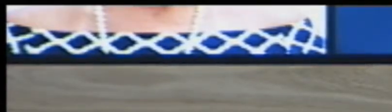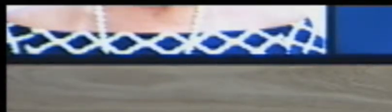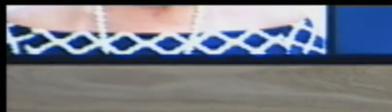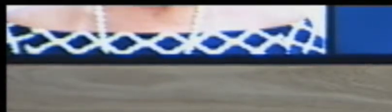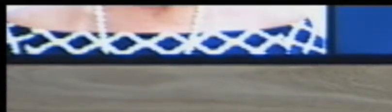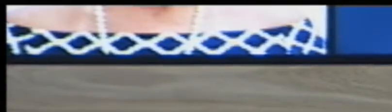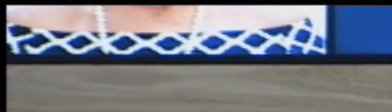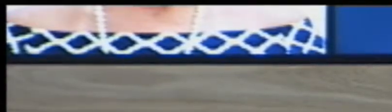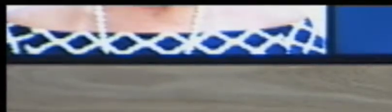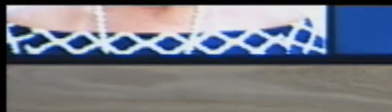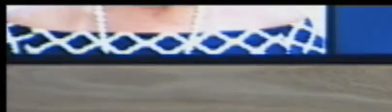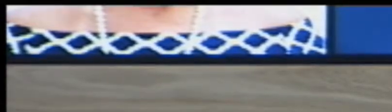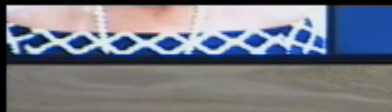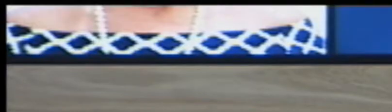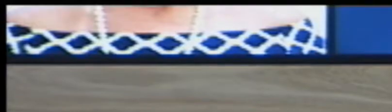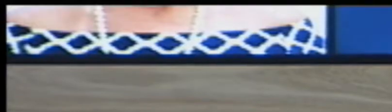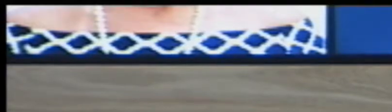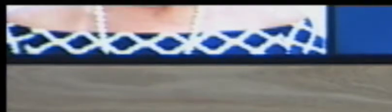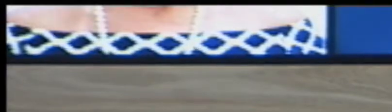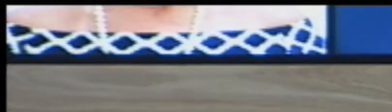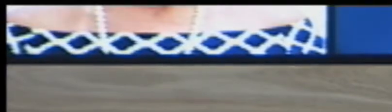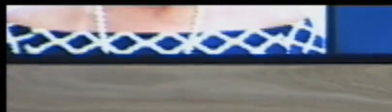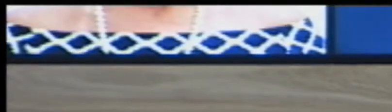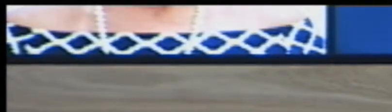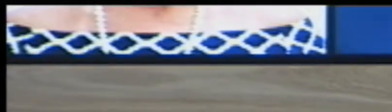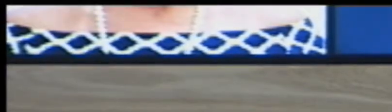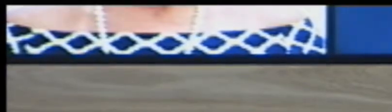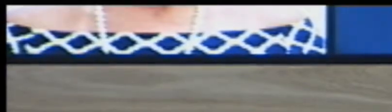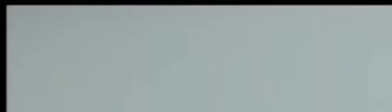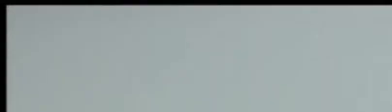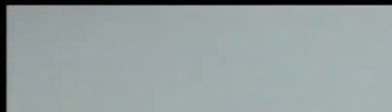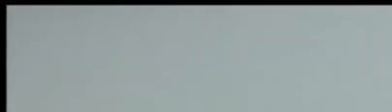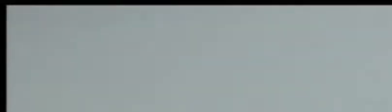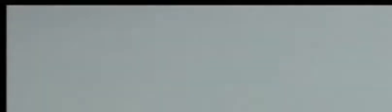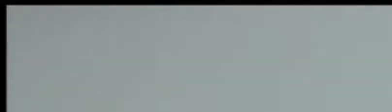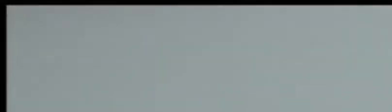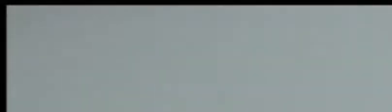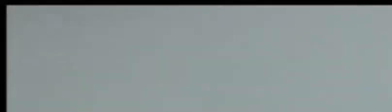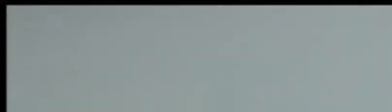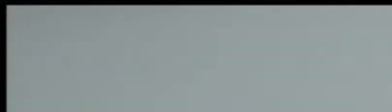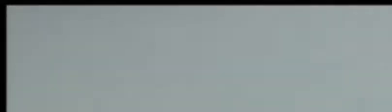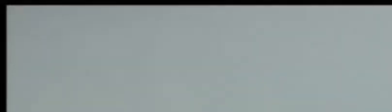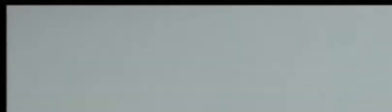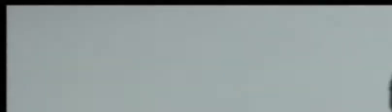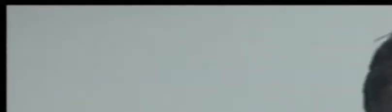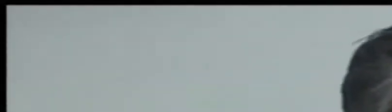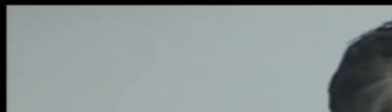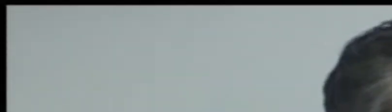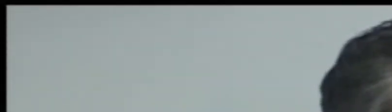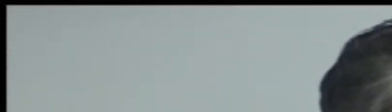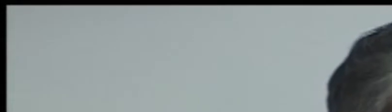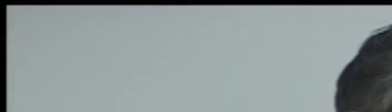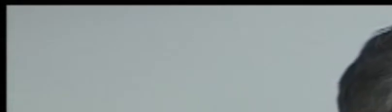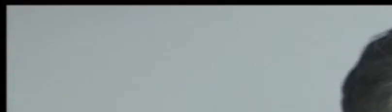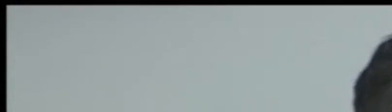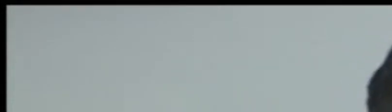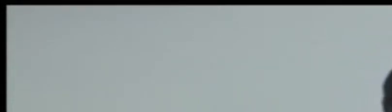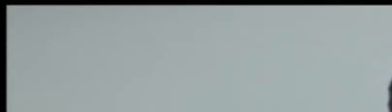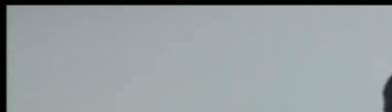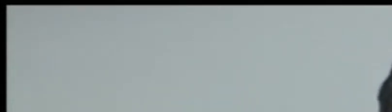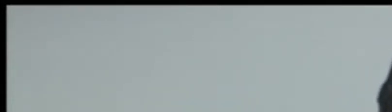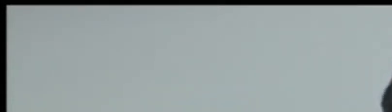que ele apresentou no começo, não daquele que ele comprovou no final. Então, a gente precisa pensar referente a isso,